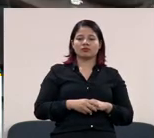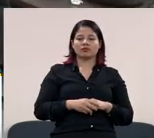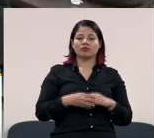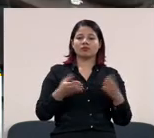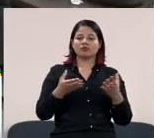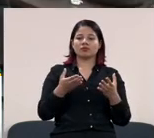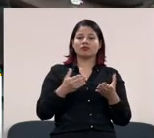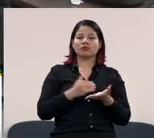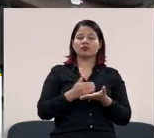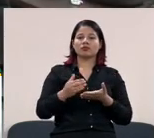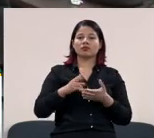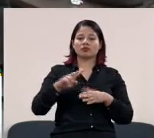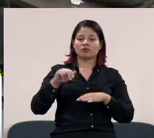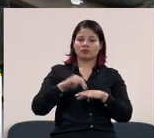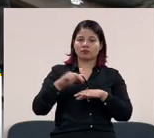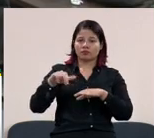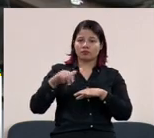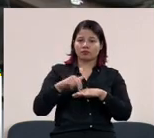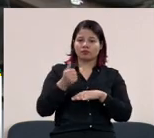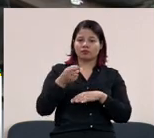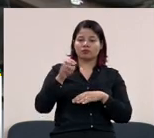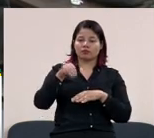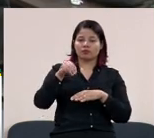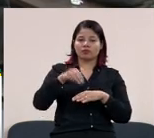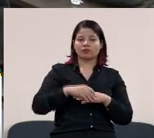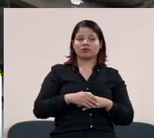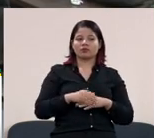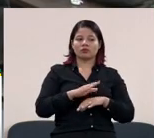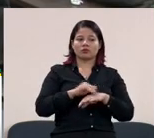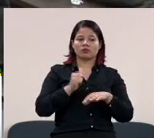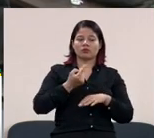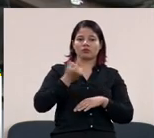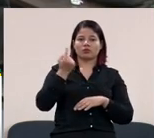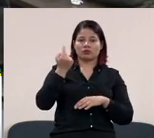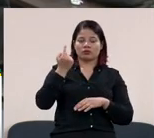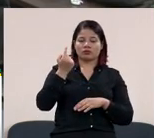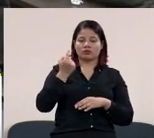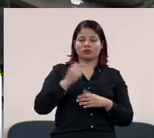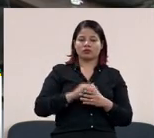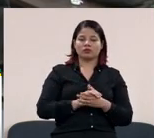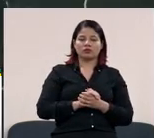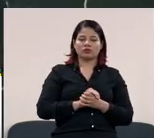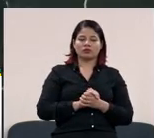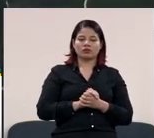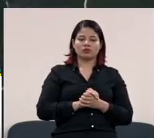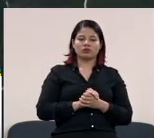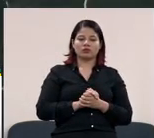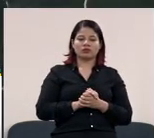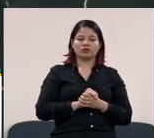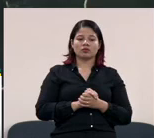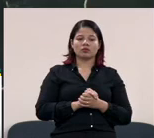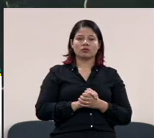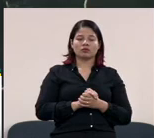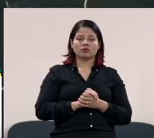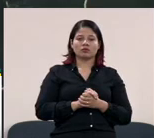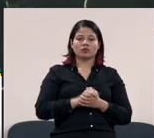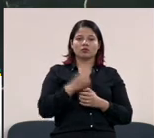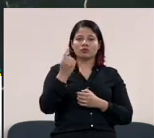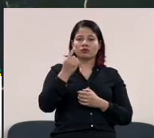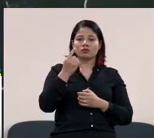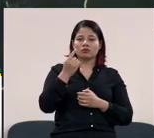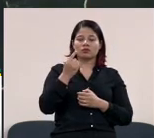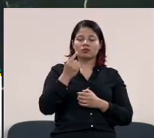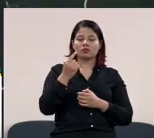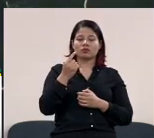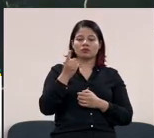Passaríamos agora para o grande expediente. Peço ao deputado Oliveira Santos que faça a chamada do primeiro orador inscrito. Primeiro orador inscrito no